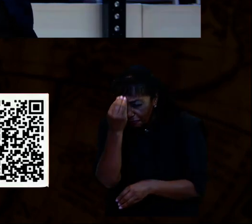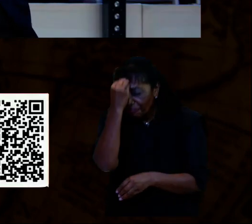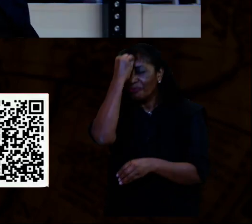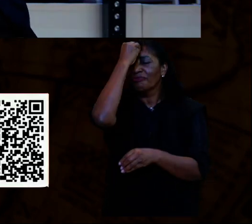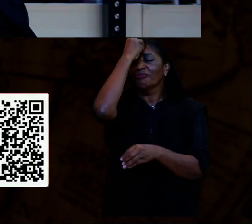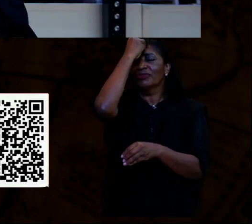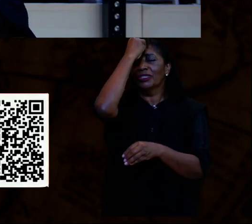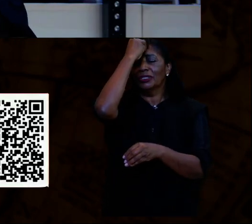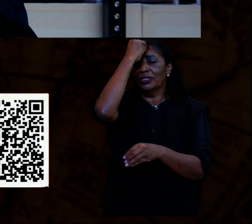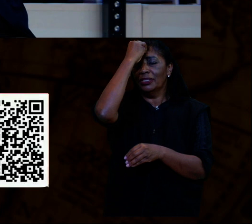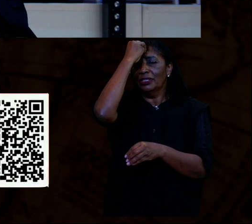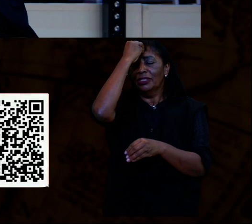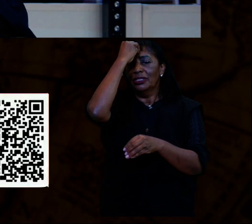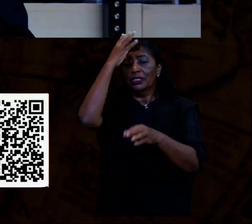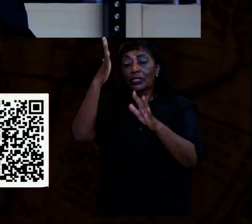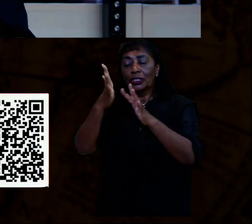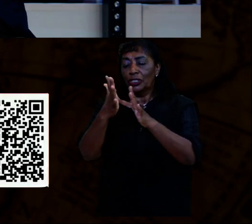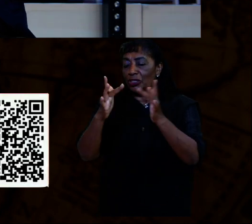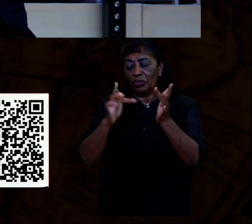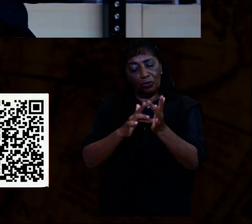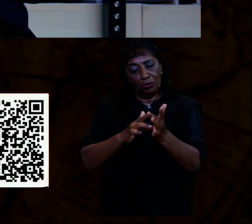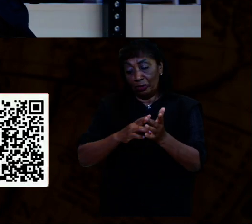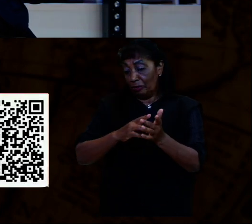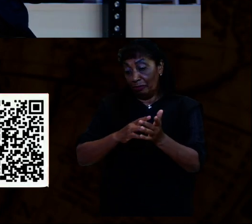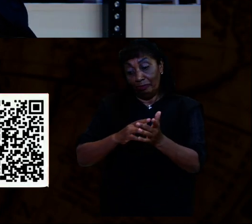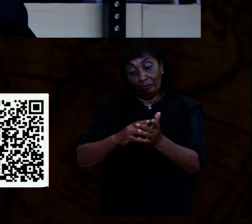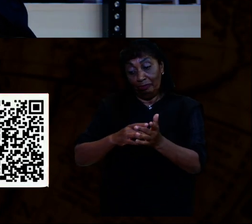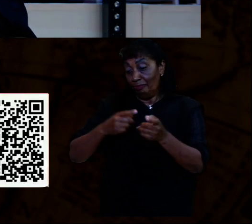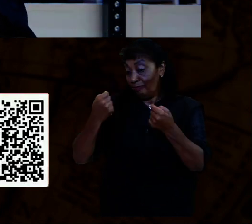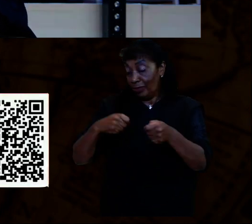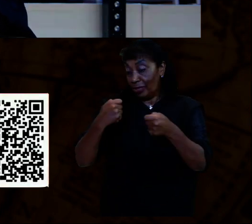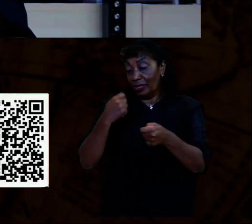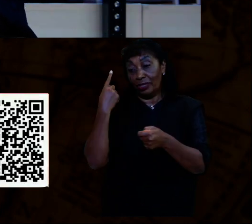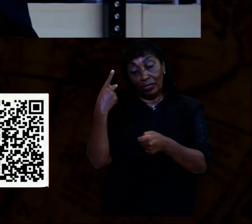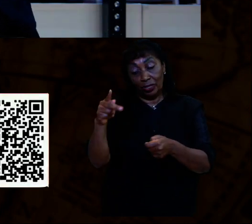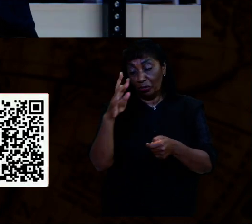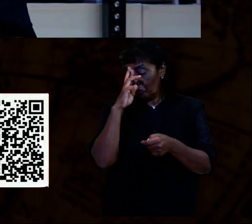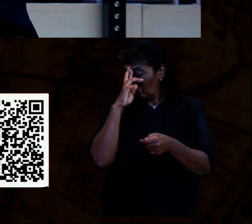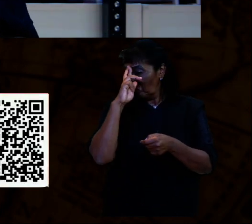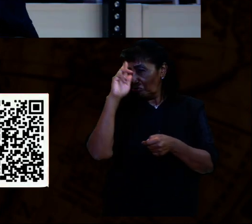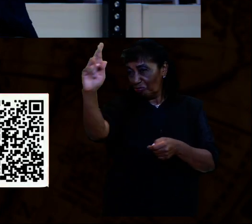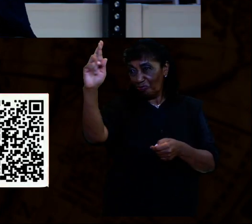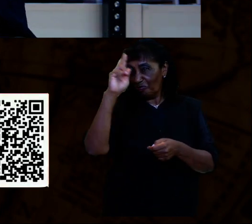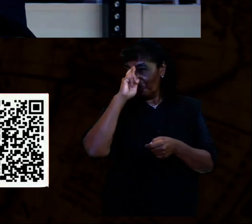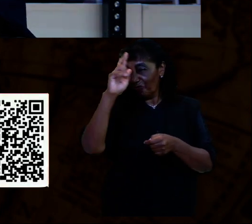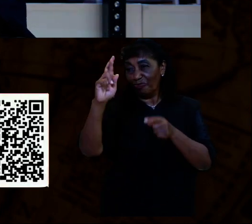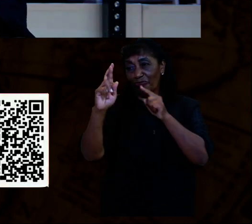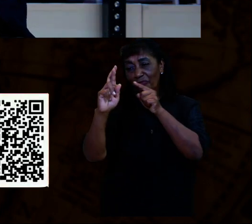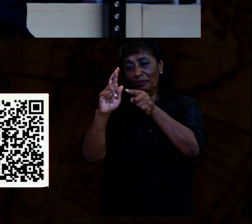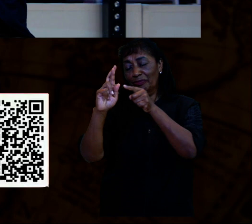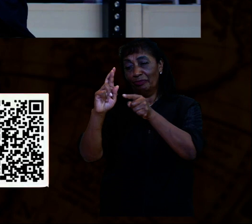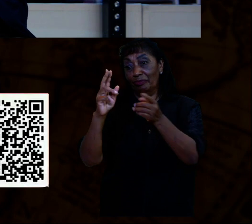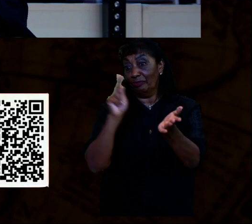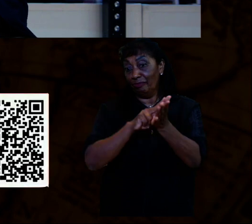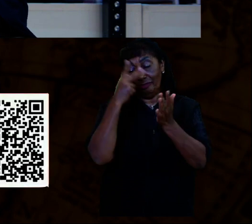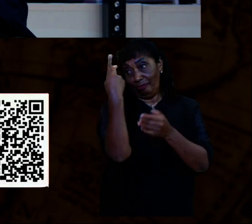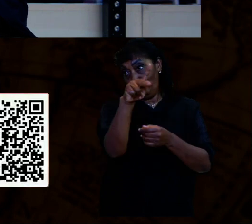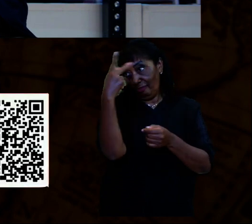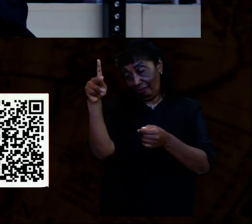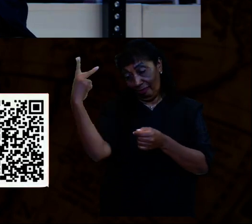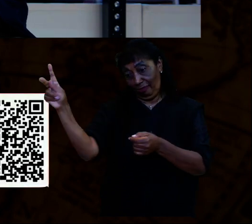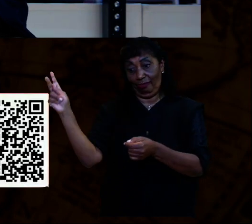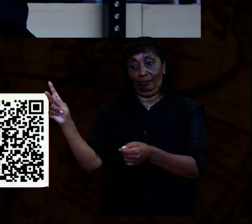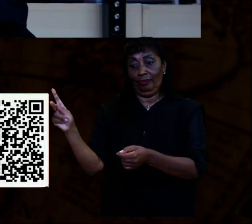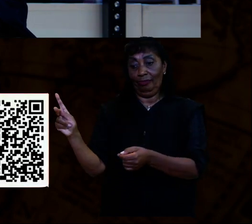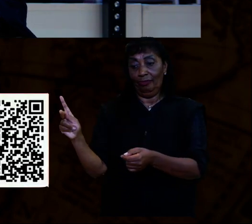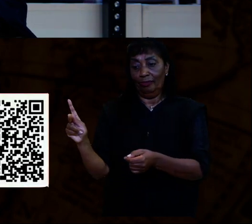precisa ser o seu Senhor em todas as áreas. Talvez seja a palavra mais próxima para você compreender que isto